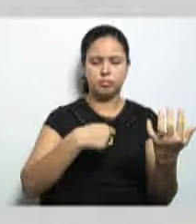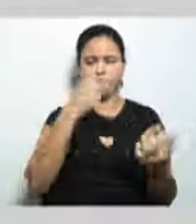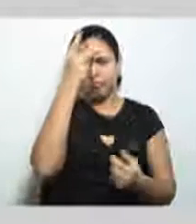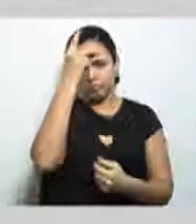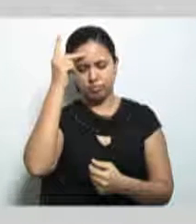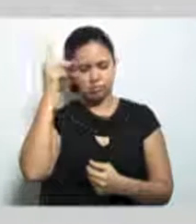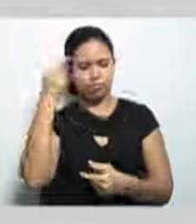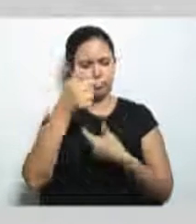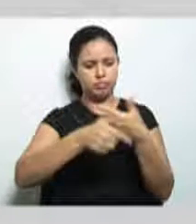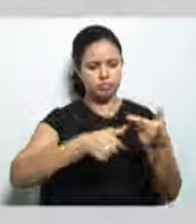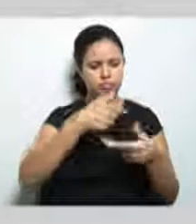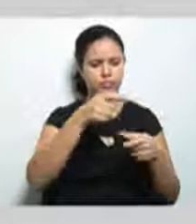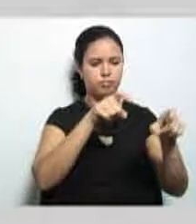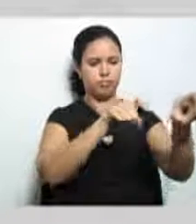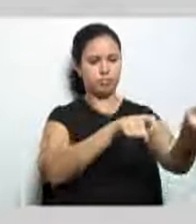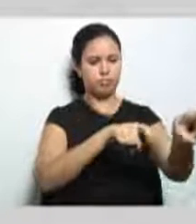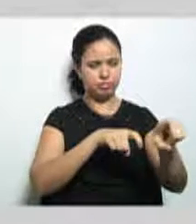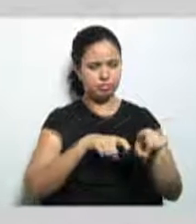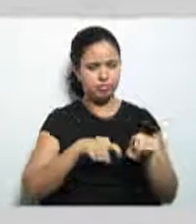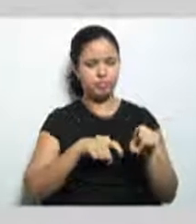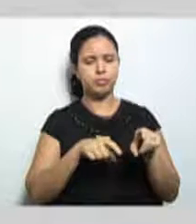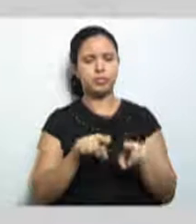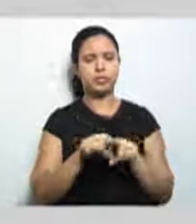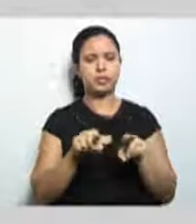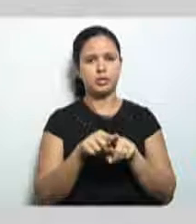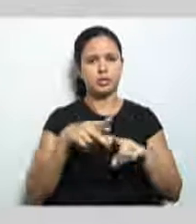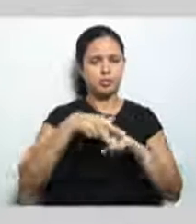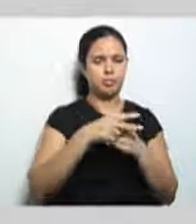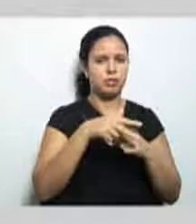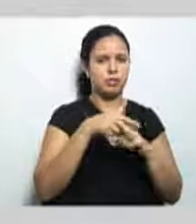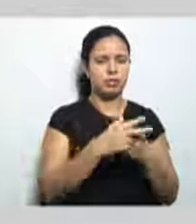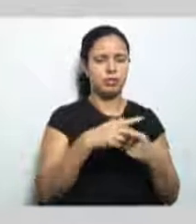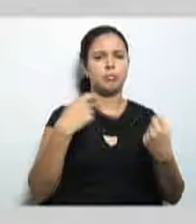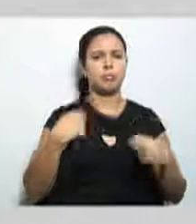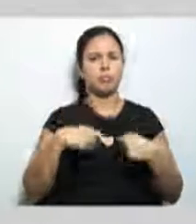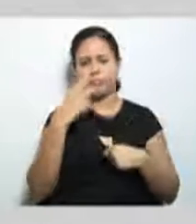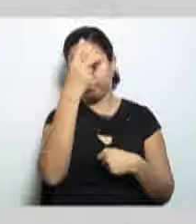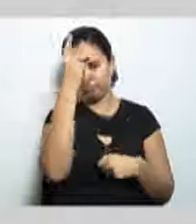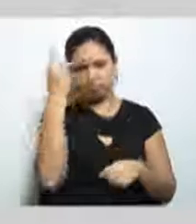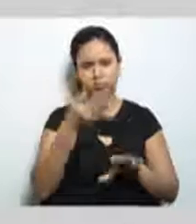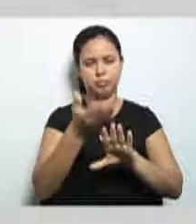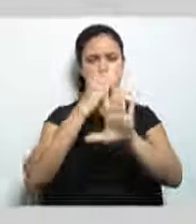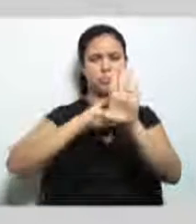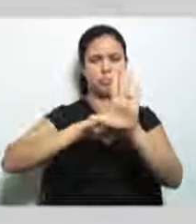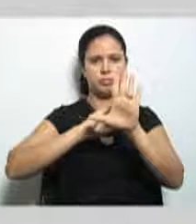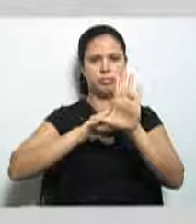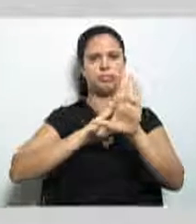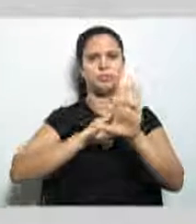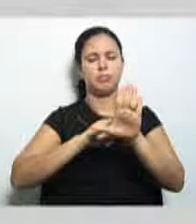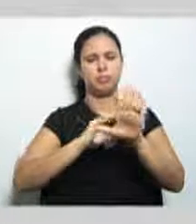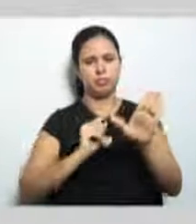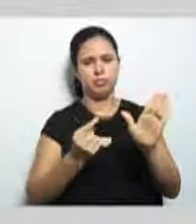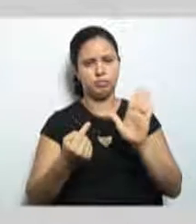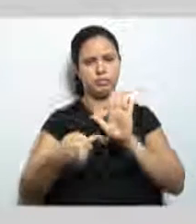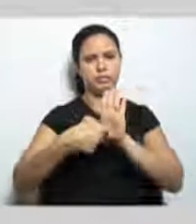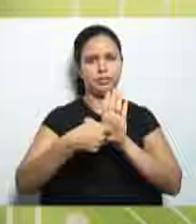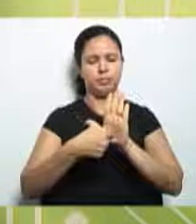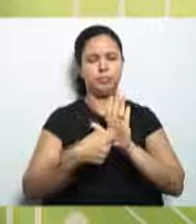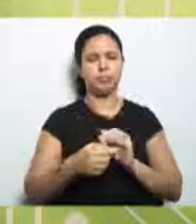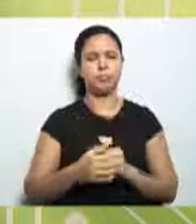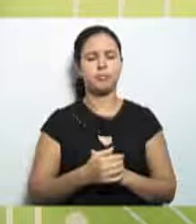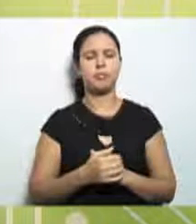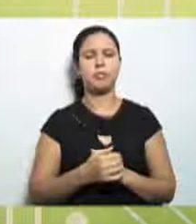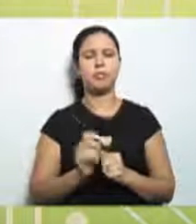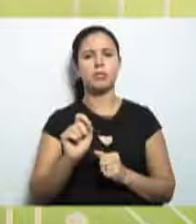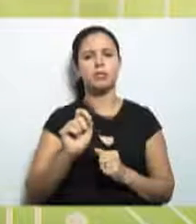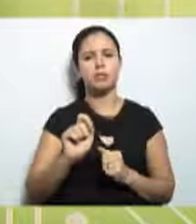trabalhe. Nem as máquinas funcionam sem que alguém as acione. Então, o que dá valor ao trabalho,